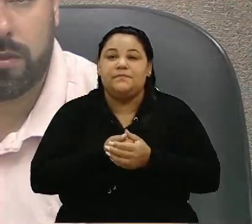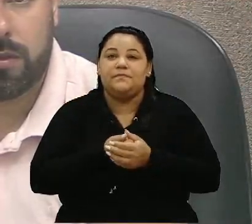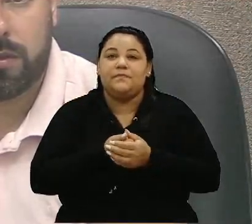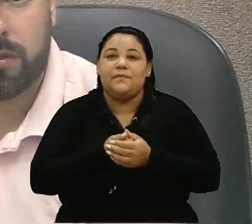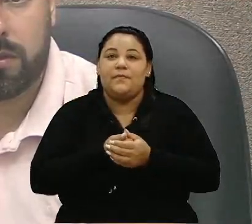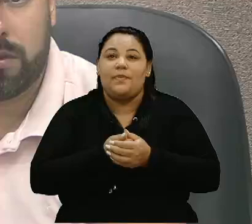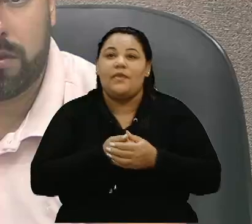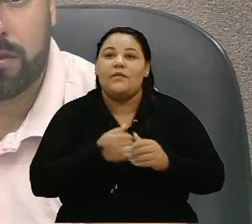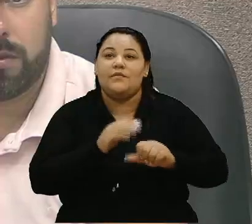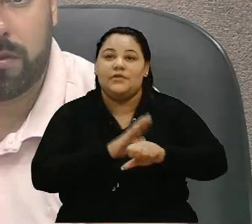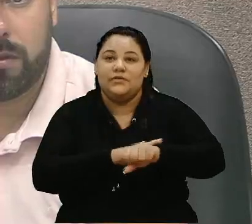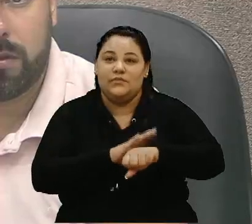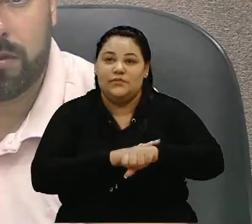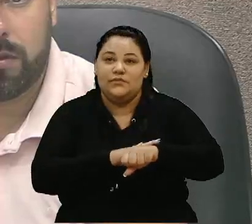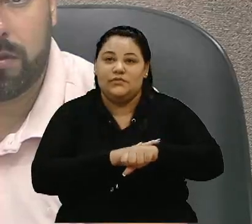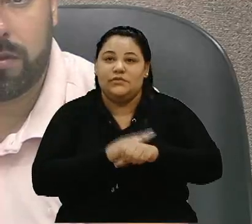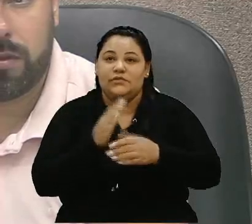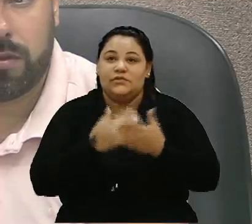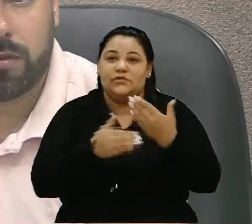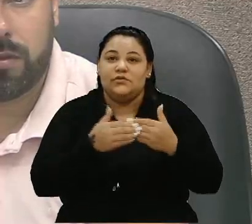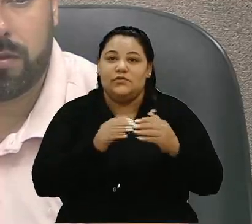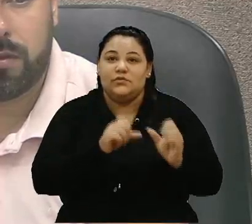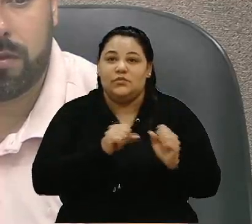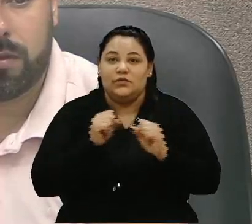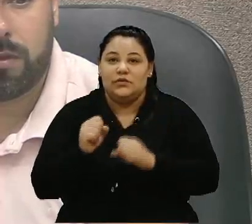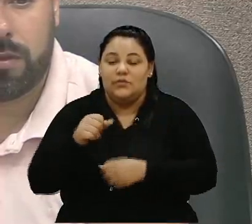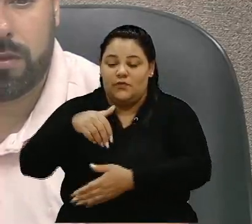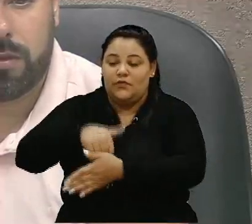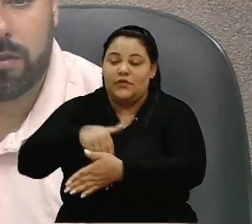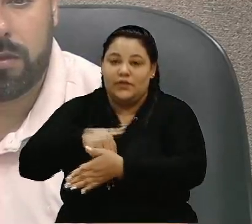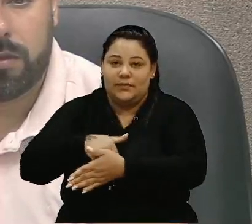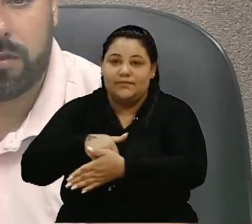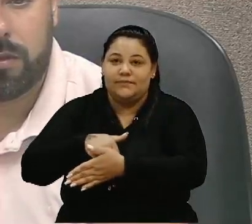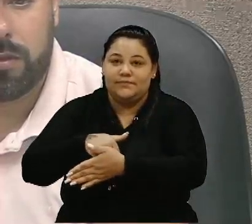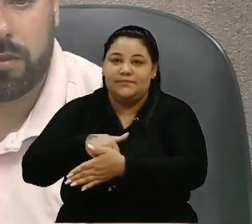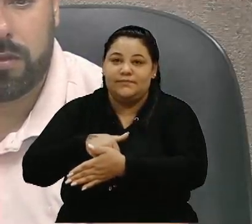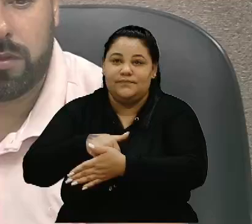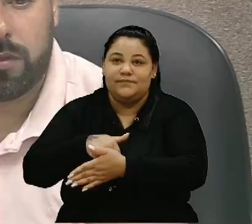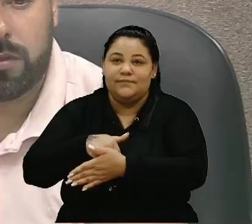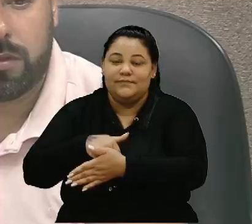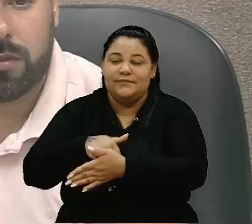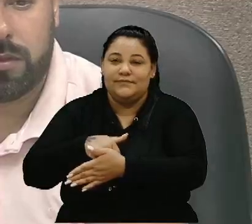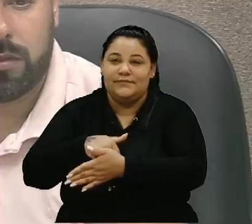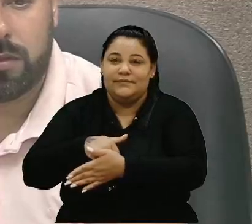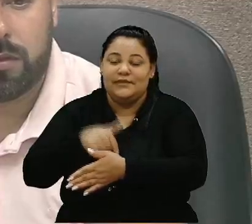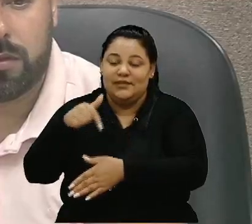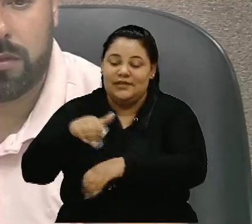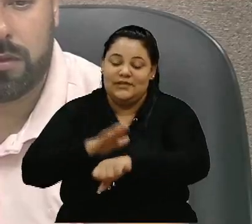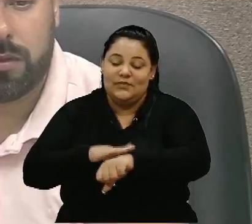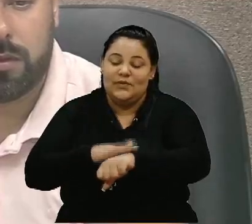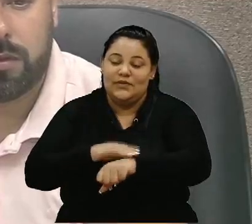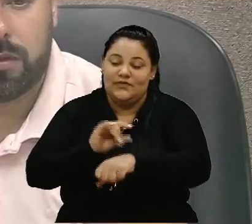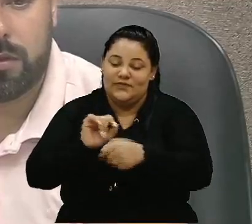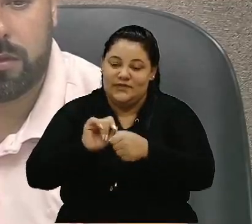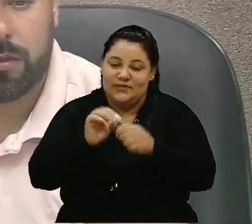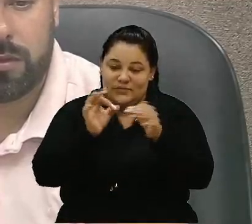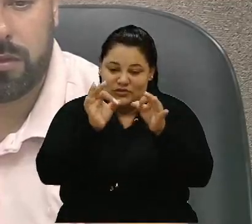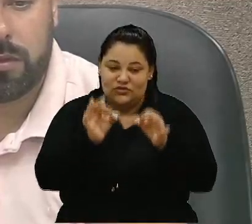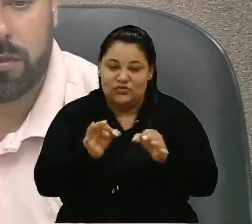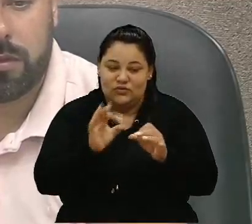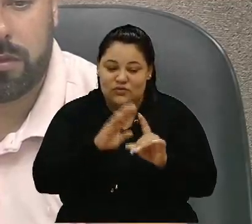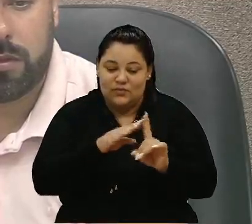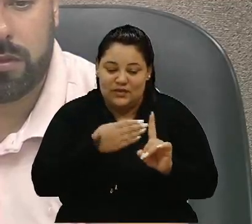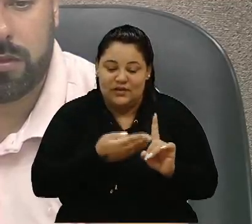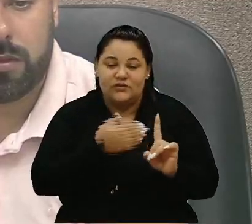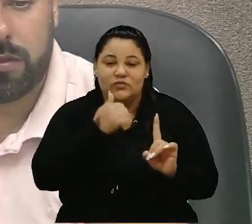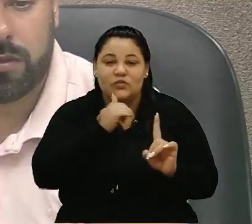por esse momento e que todos nós possamos votar por unanimidade e exercer, né, nesse momento, uma justa homenagem à dona Líbera.